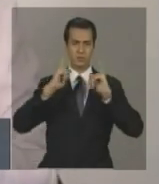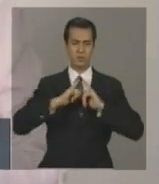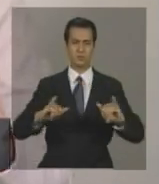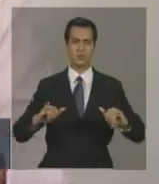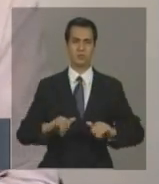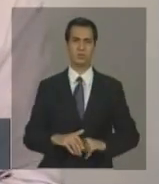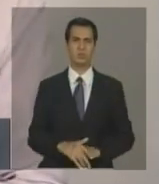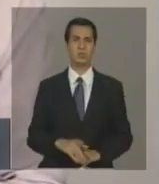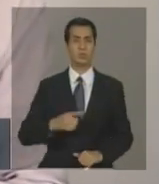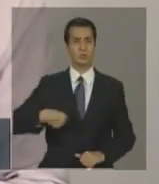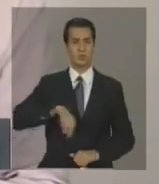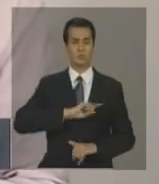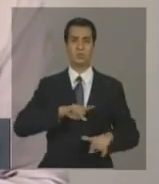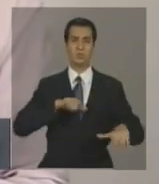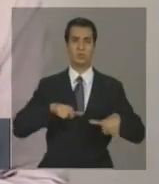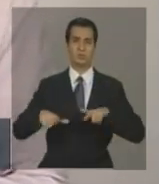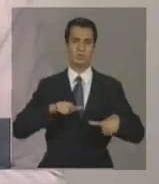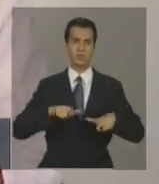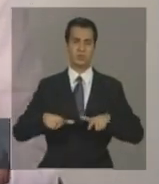estamos trabalhando,